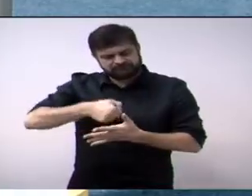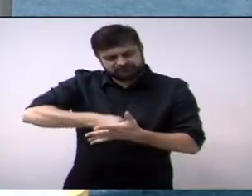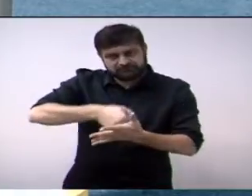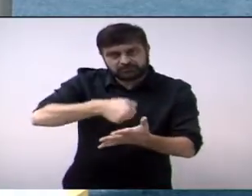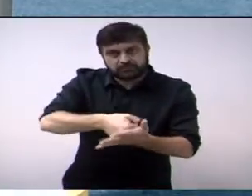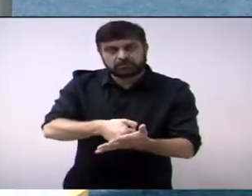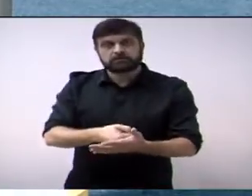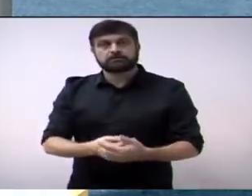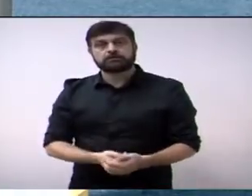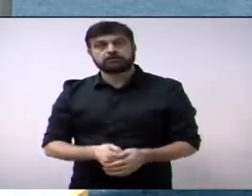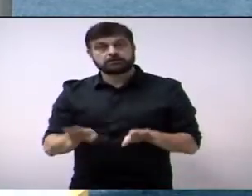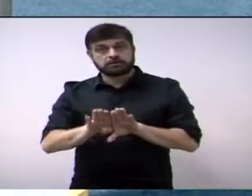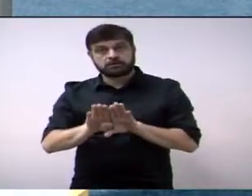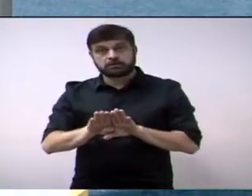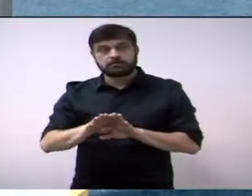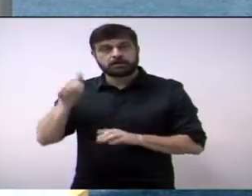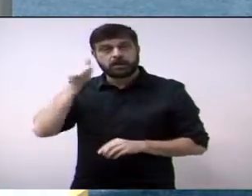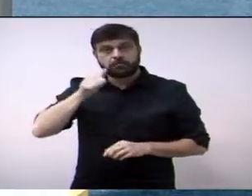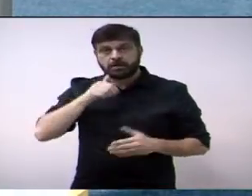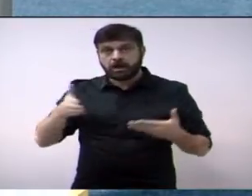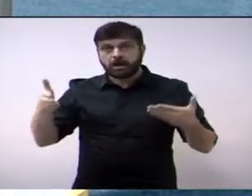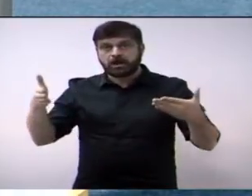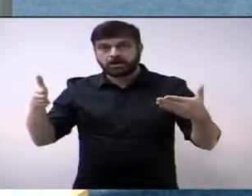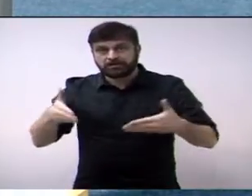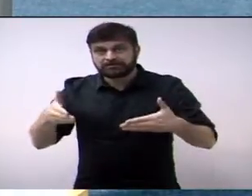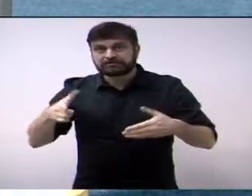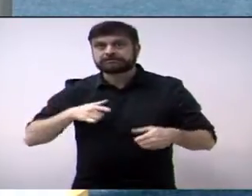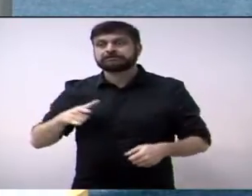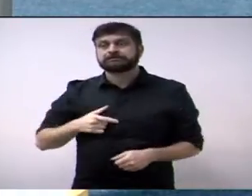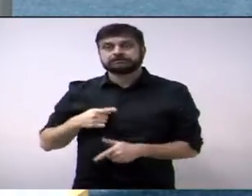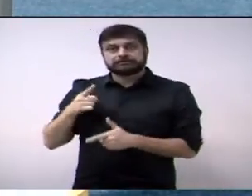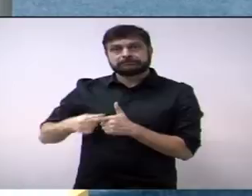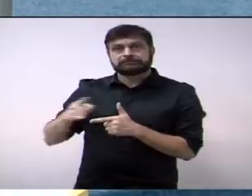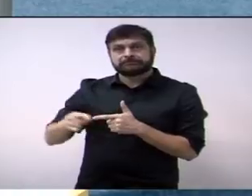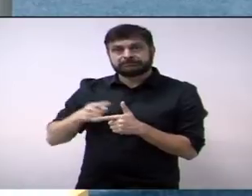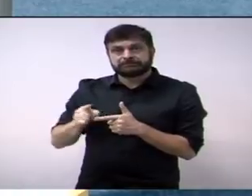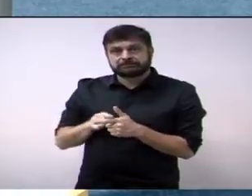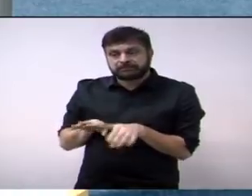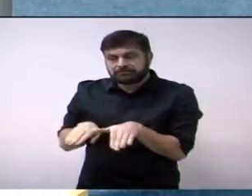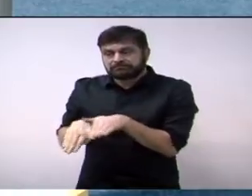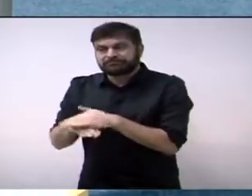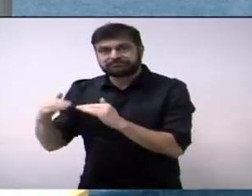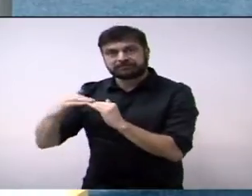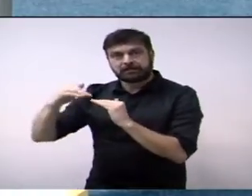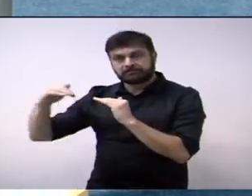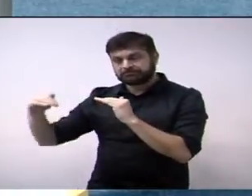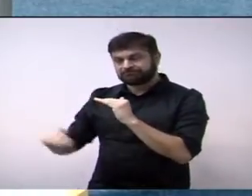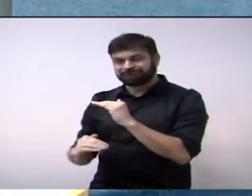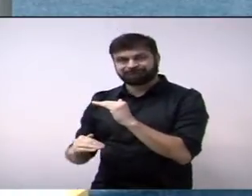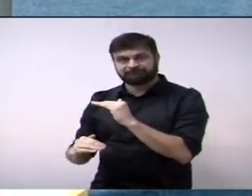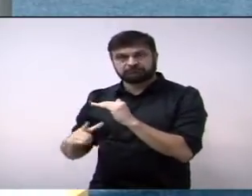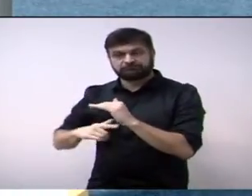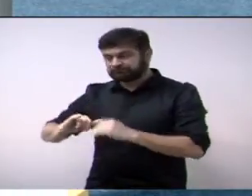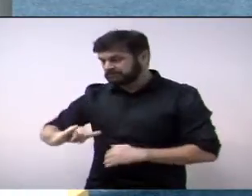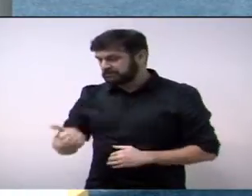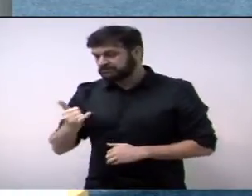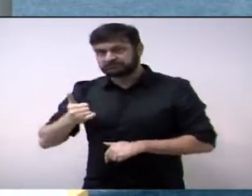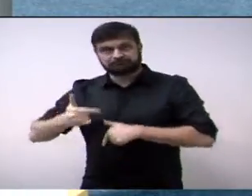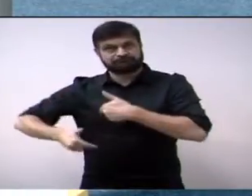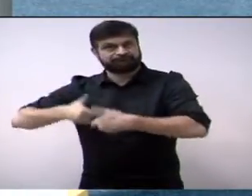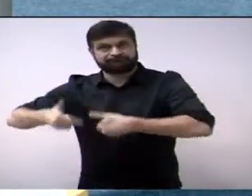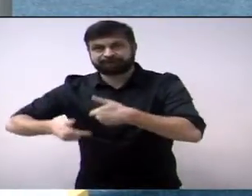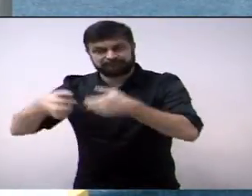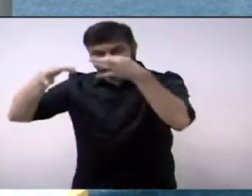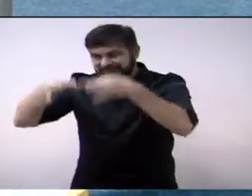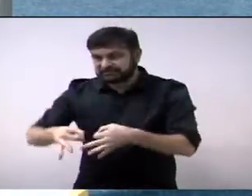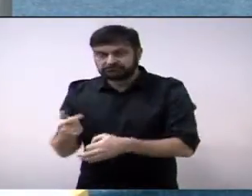aquelas que hoje estão na vulnerabilidade social, na invisibilidade social, que às vezes não tem oportunidade de exercer um trabalho